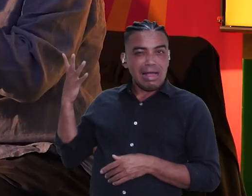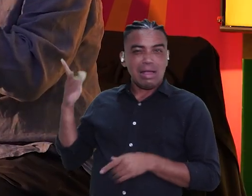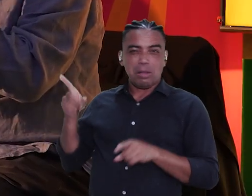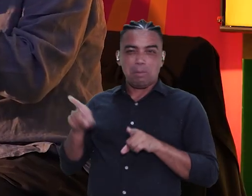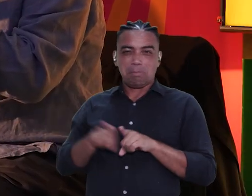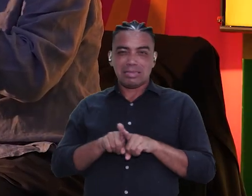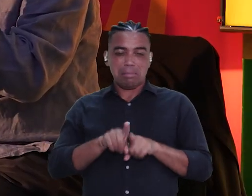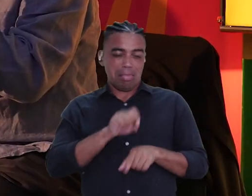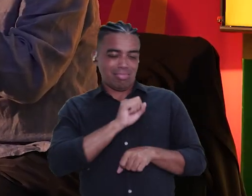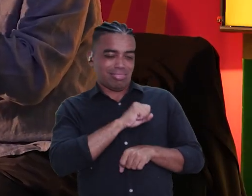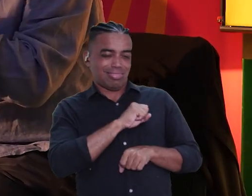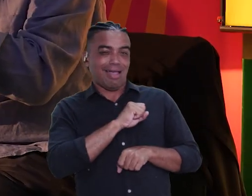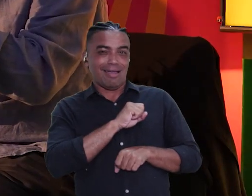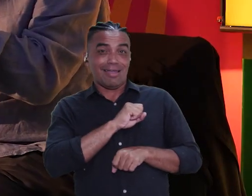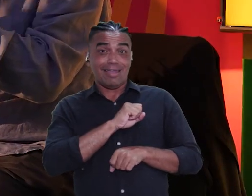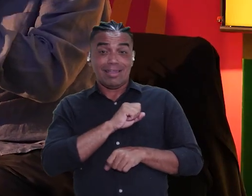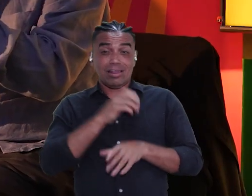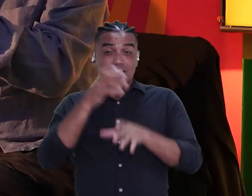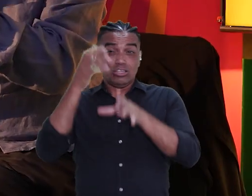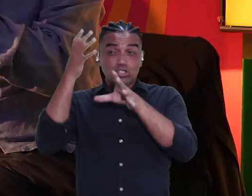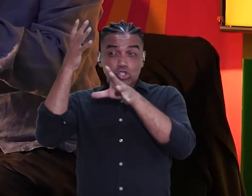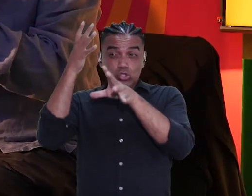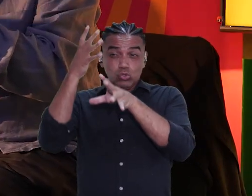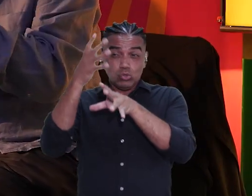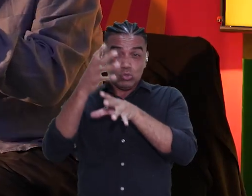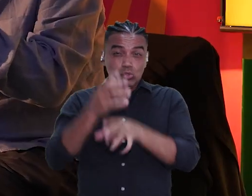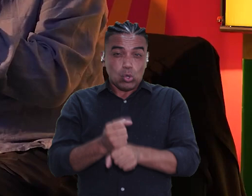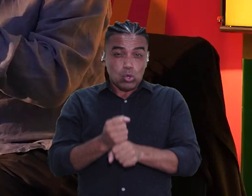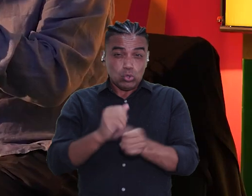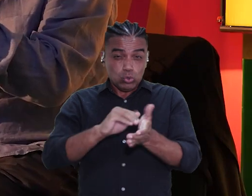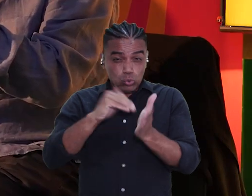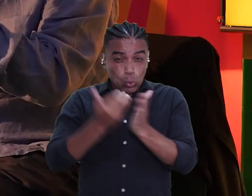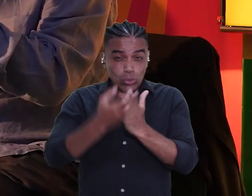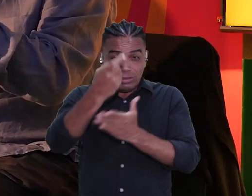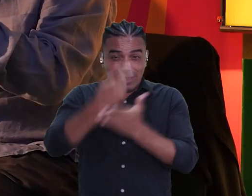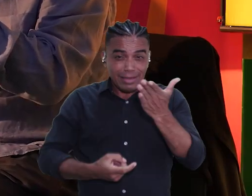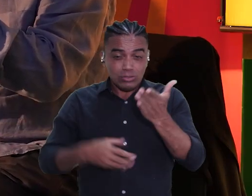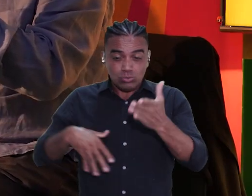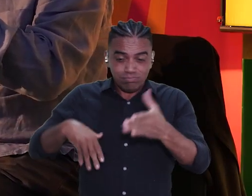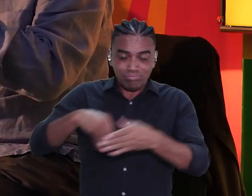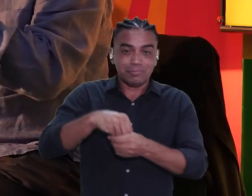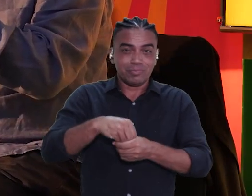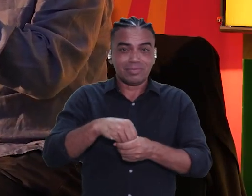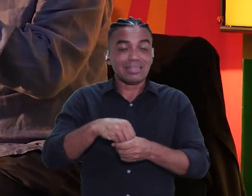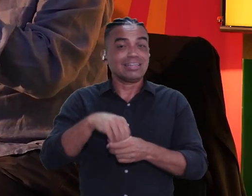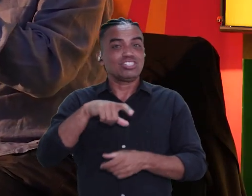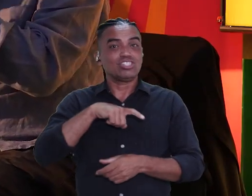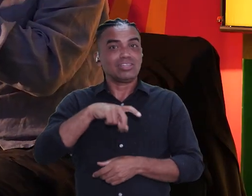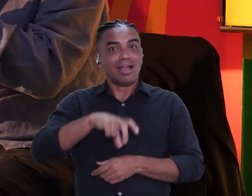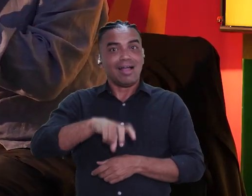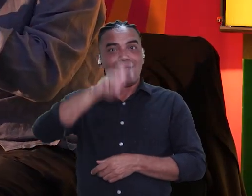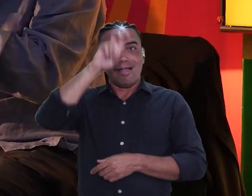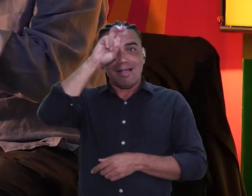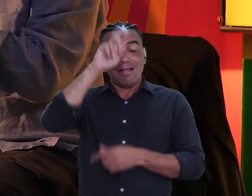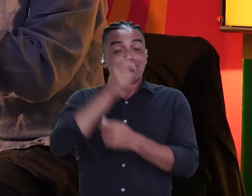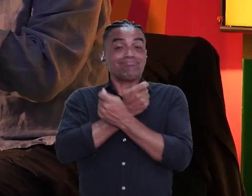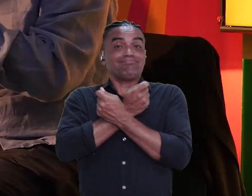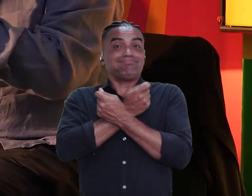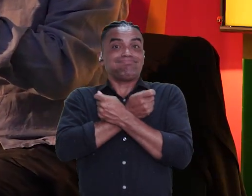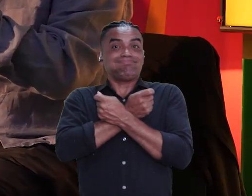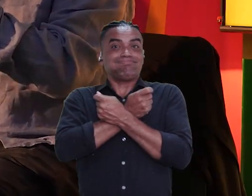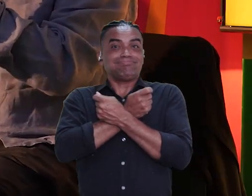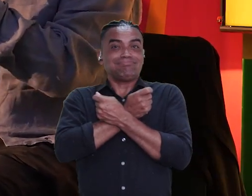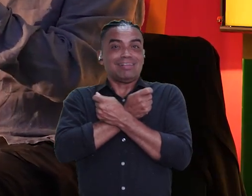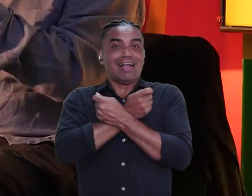ele colecionou tudo isso e lançou nesse livro, que tinha na capa a esfinge de Gizé, sabe, a